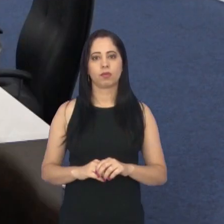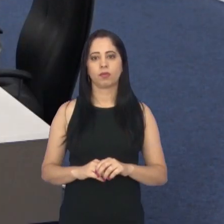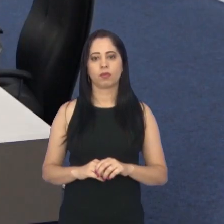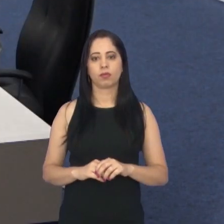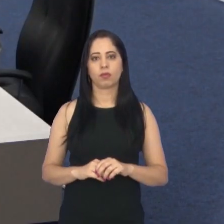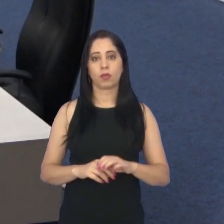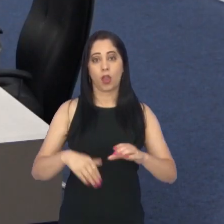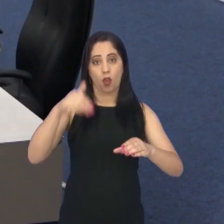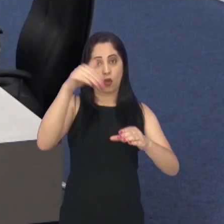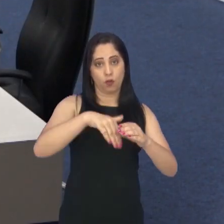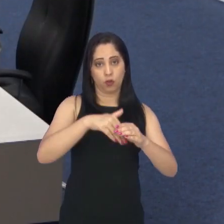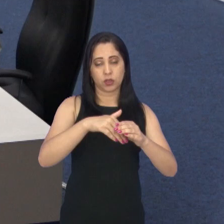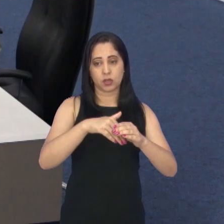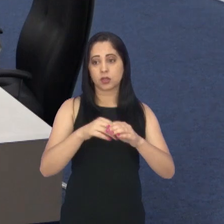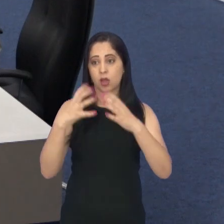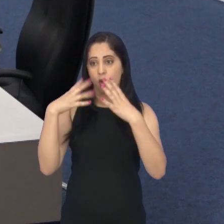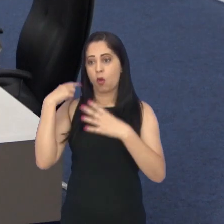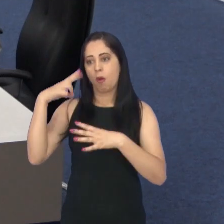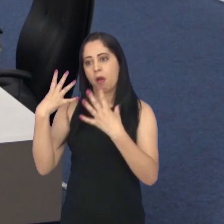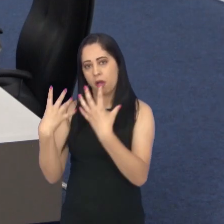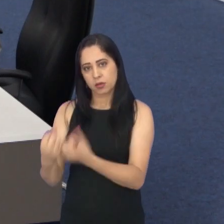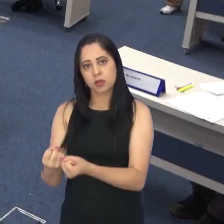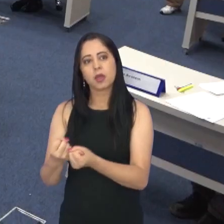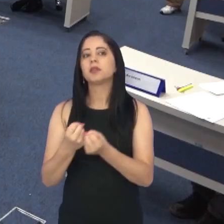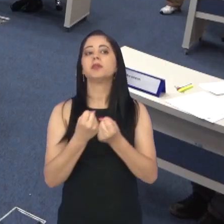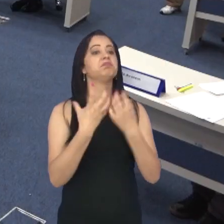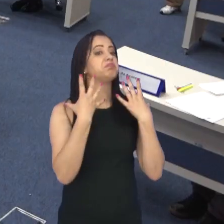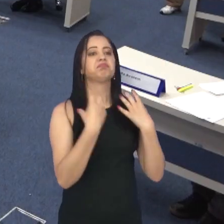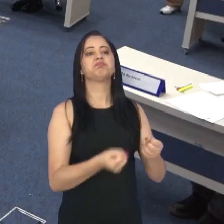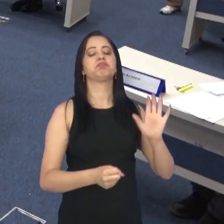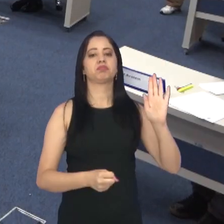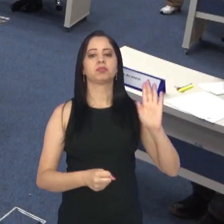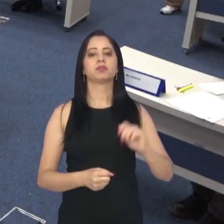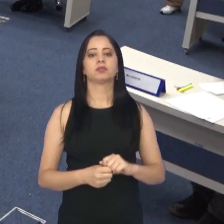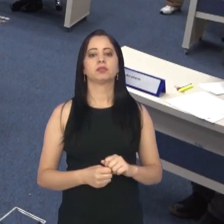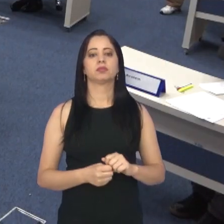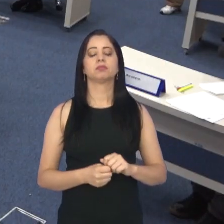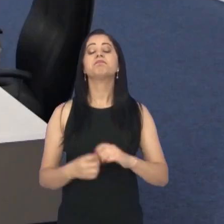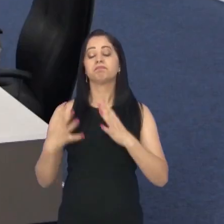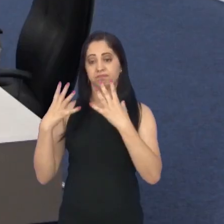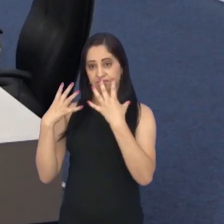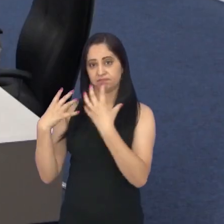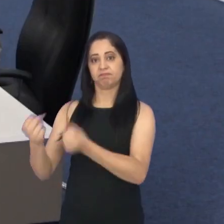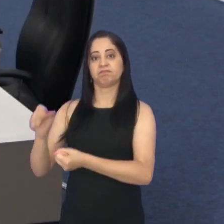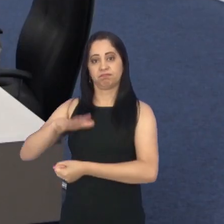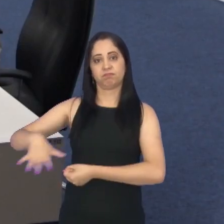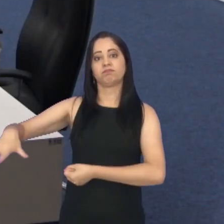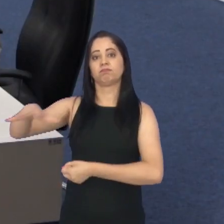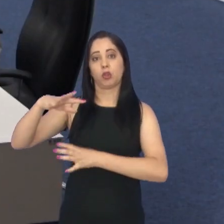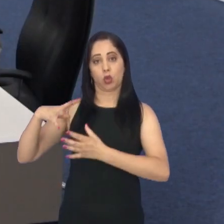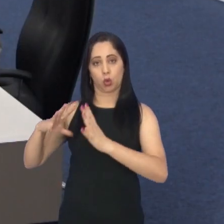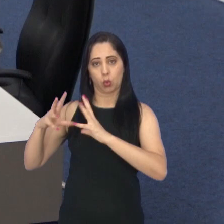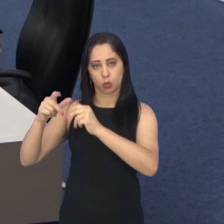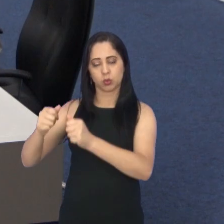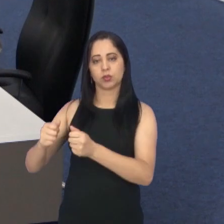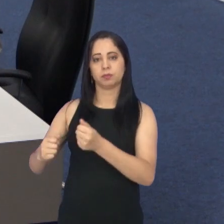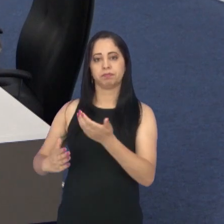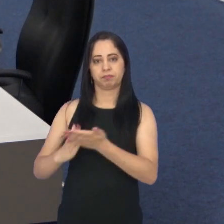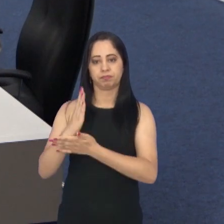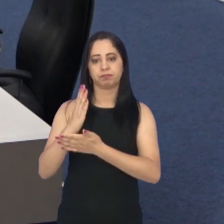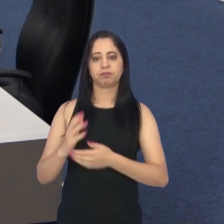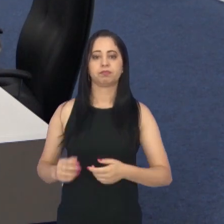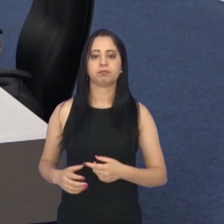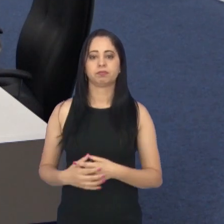votação, o processo. O vereador favorável permaneça em comissão, os contrários se manifestem. Nenhuma manifestação contrária. Processo aprovado por unanimidade.